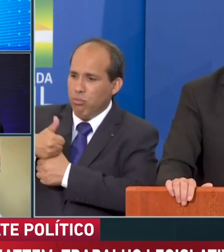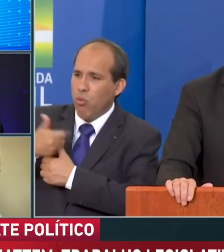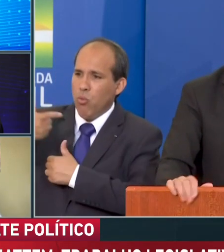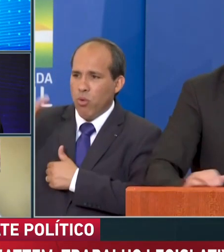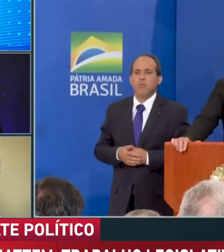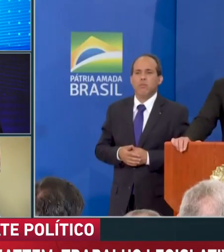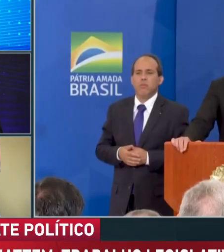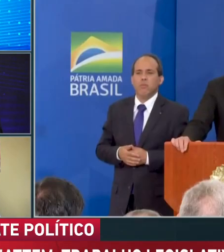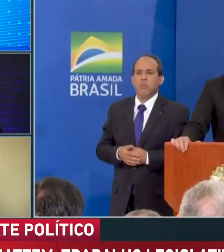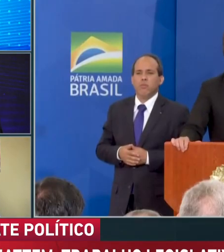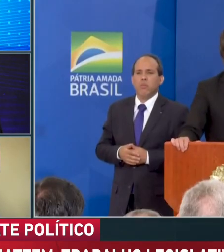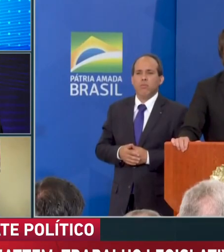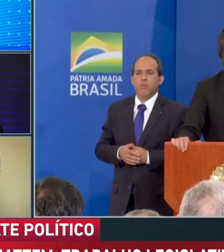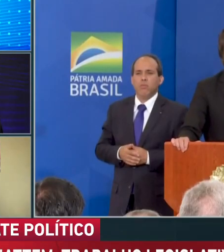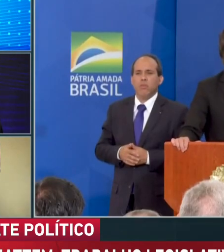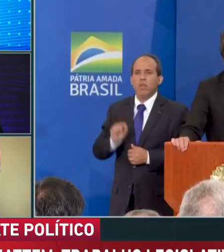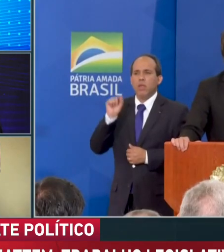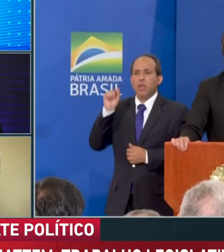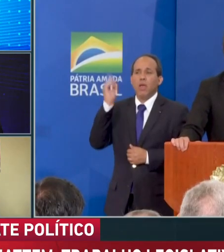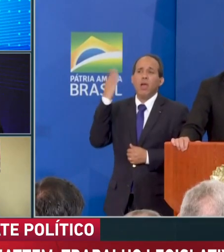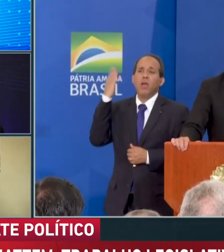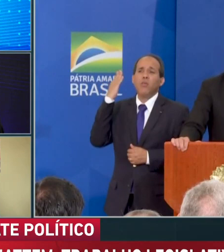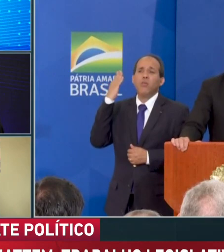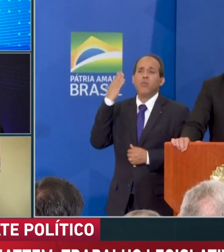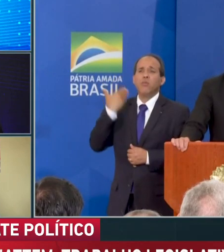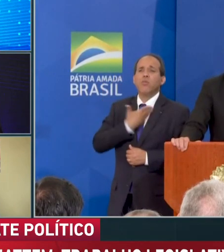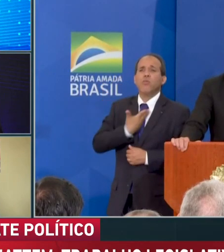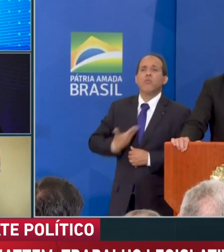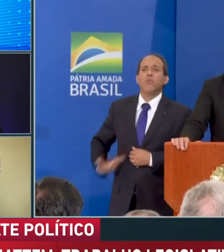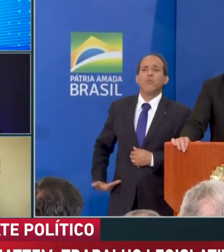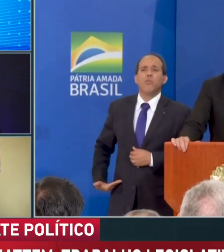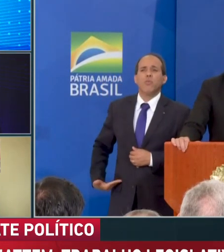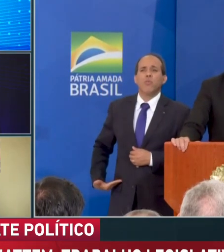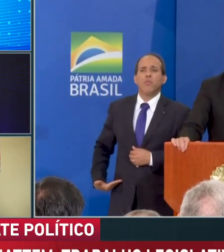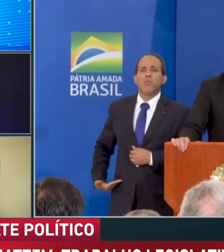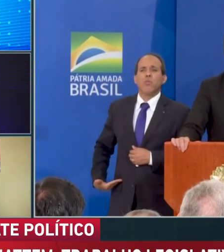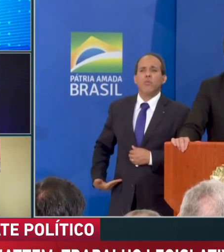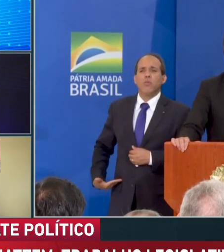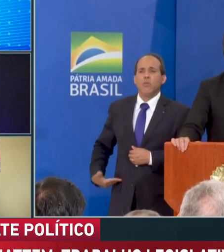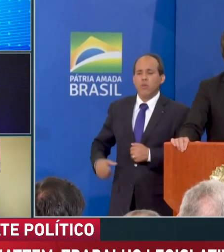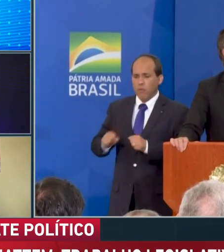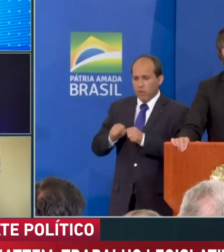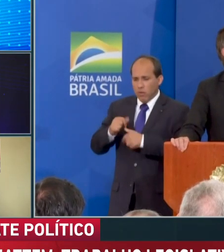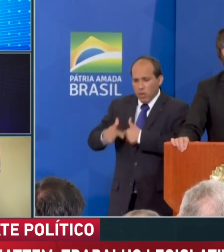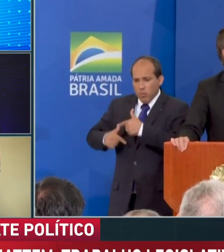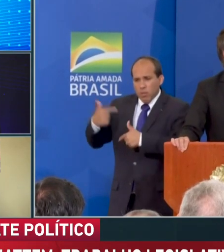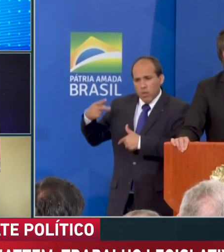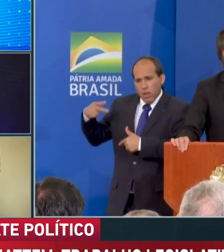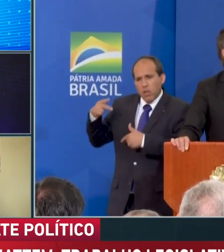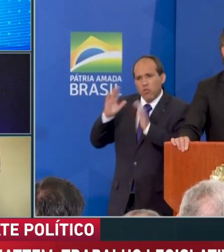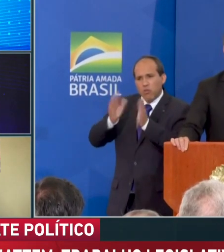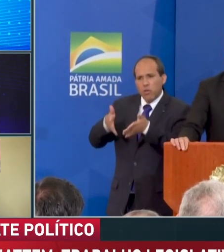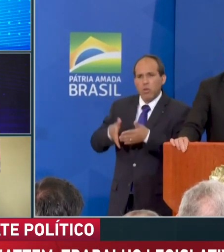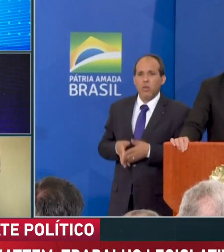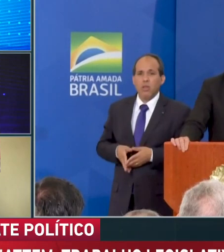porque os votos já foram dados a discussão já foi feita a pauta já está vencido esse busca no tapetão resolver um assunto que na